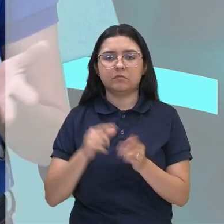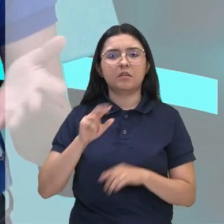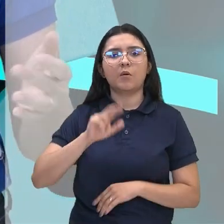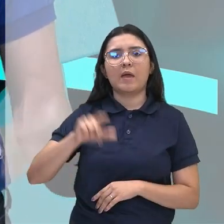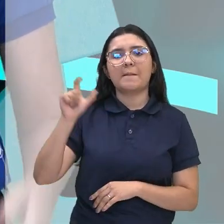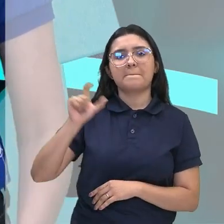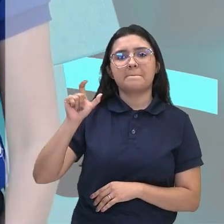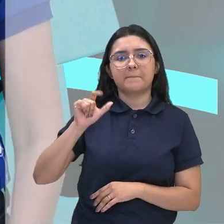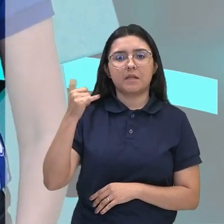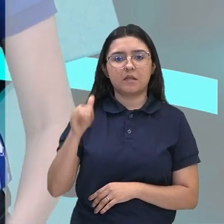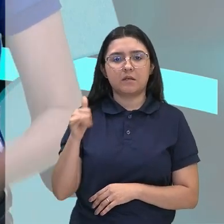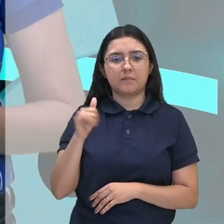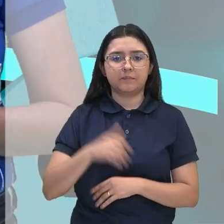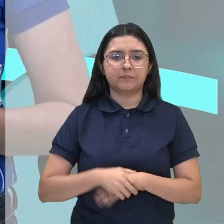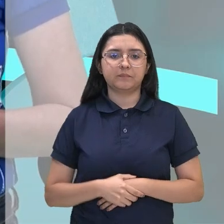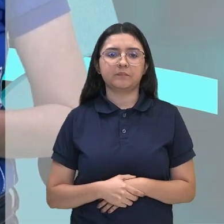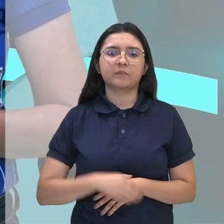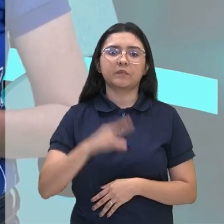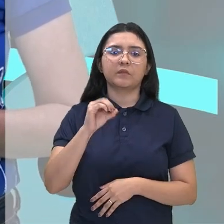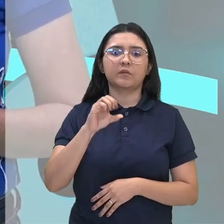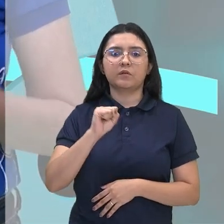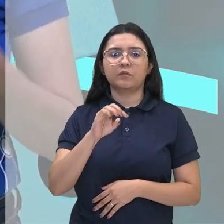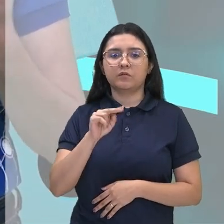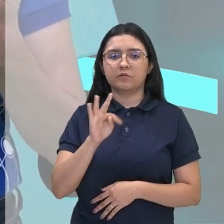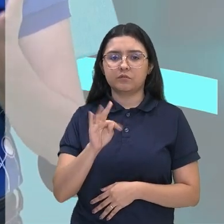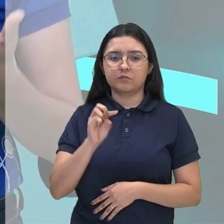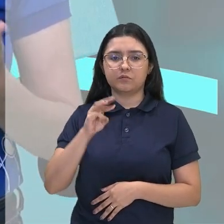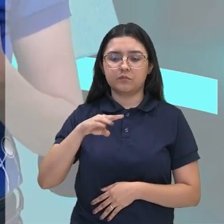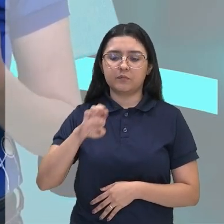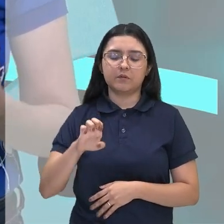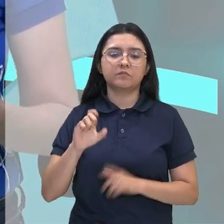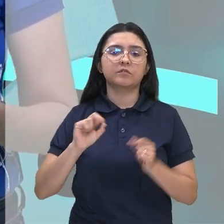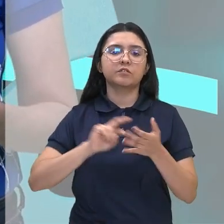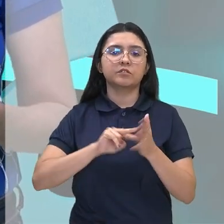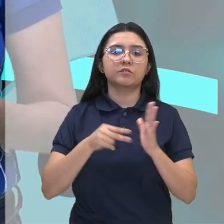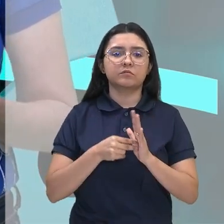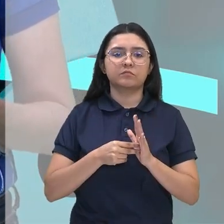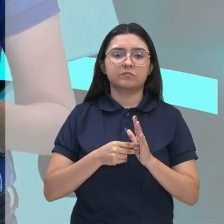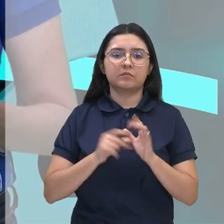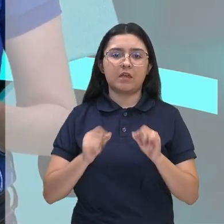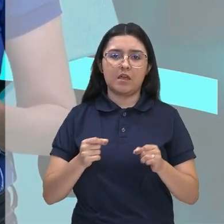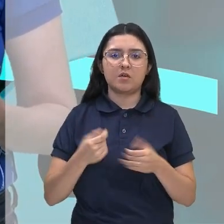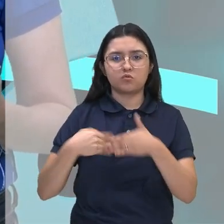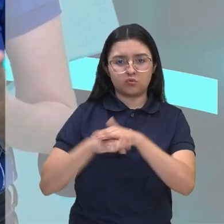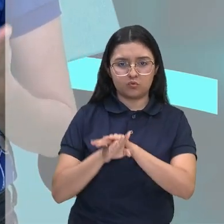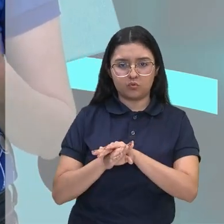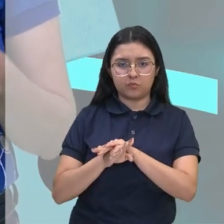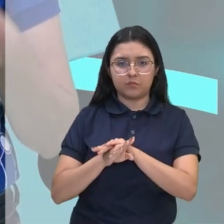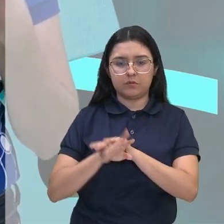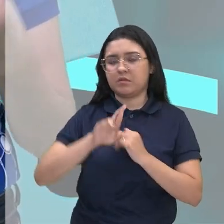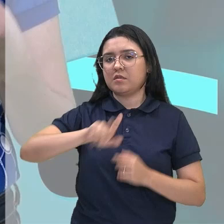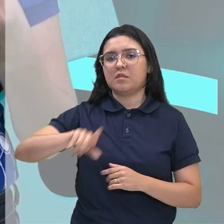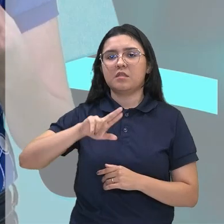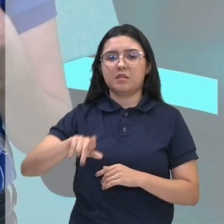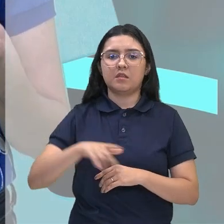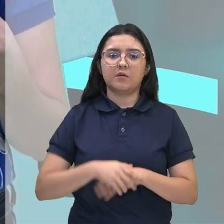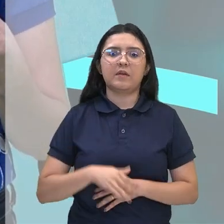ok? False friend. Costume. Costume seria costume? Não, costume